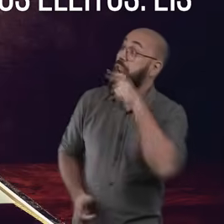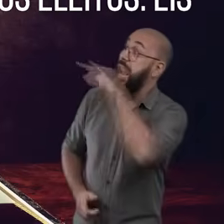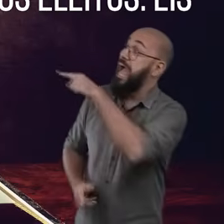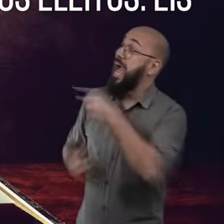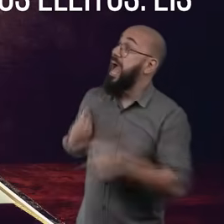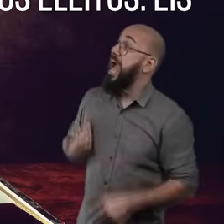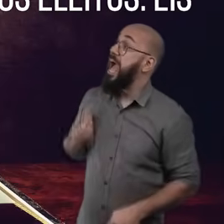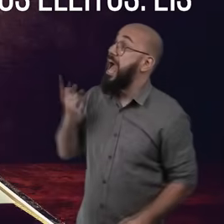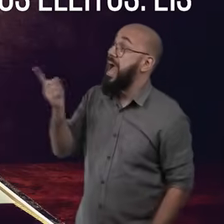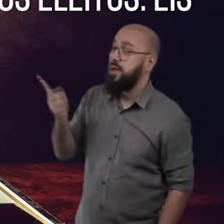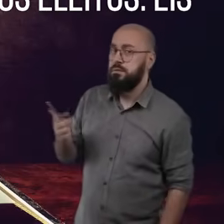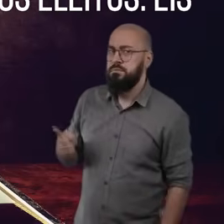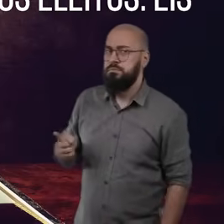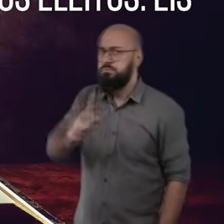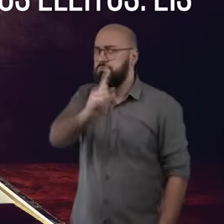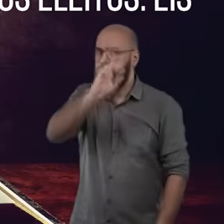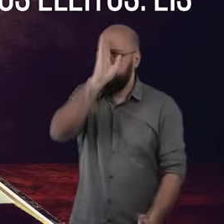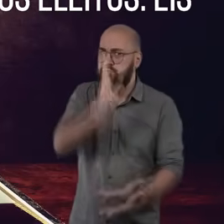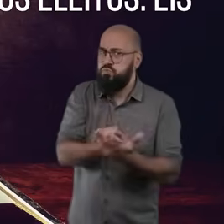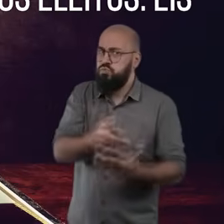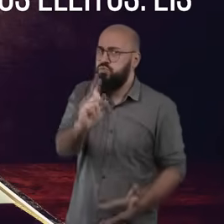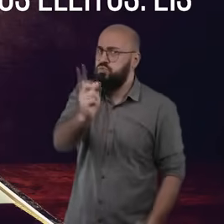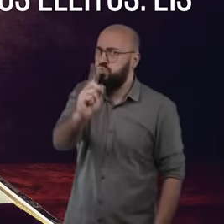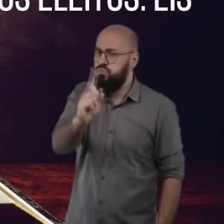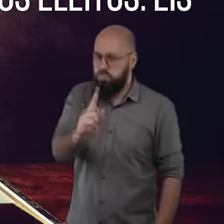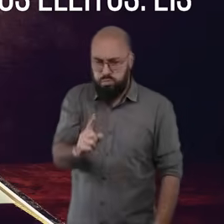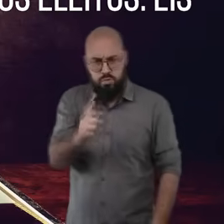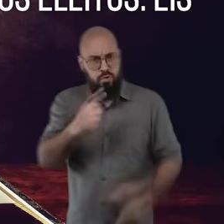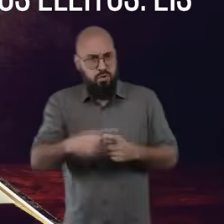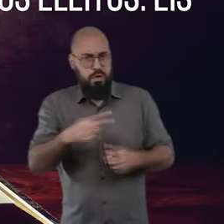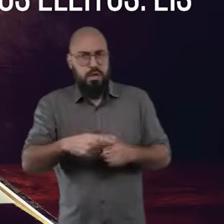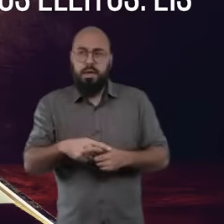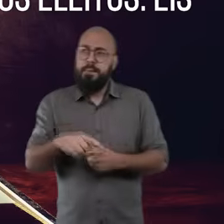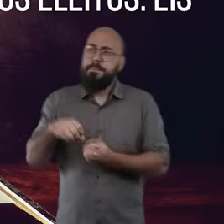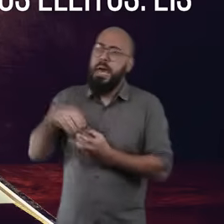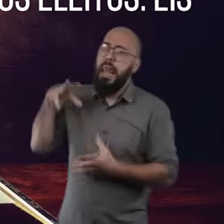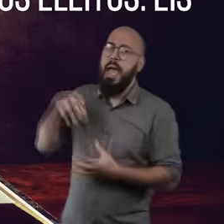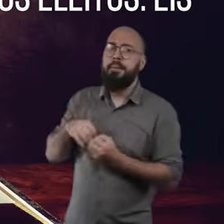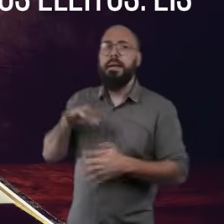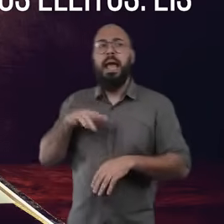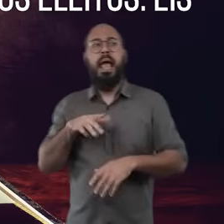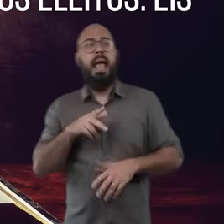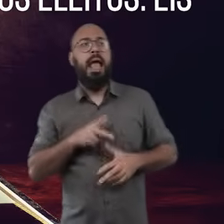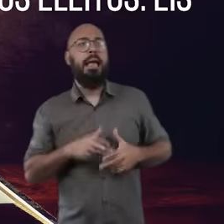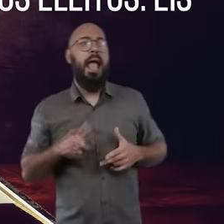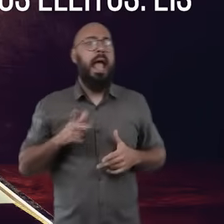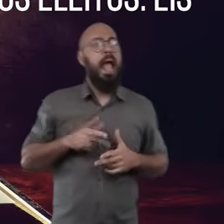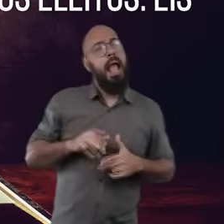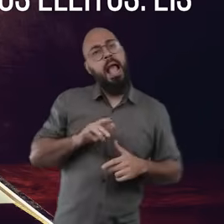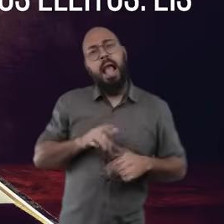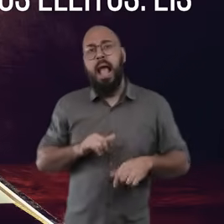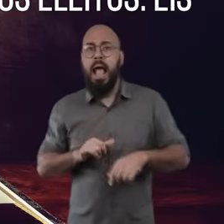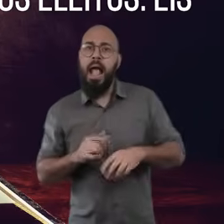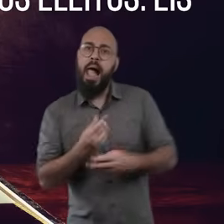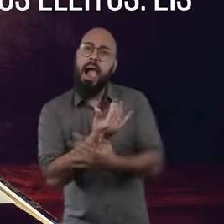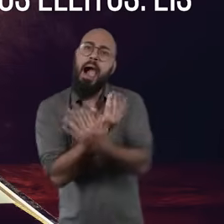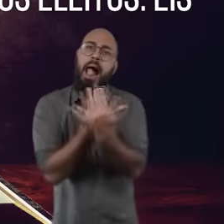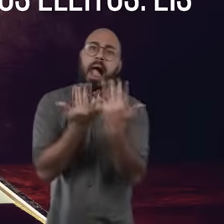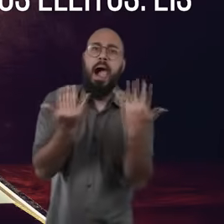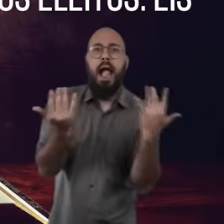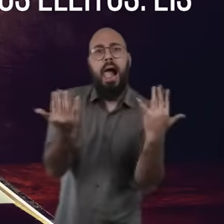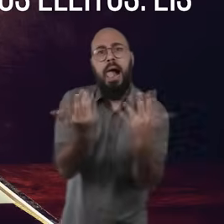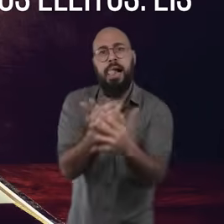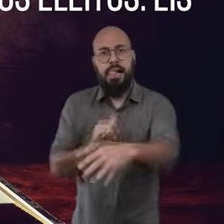cristos e falsos profetas, operando grandes sinais e prodígios, para enganar, se possível, os próprios eleitos. Eis